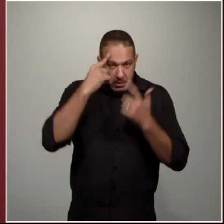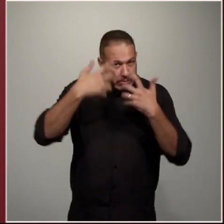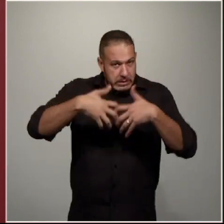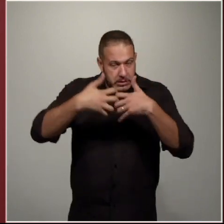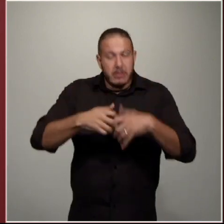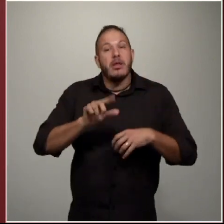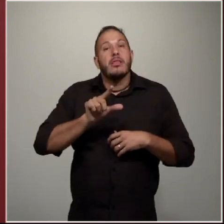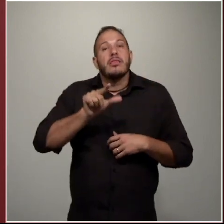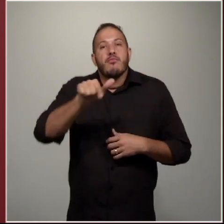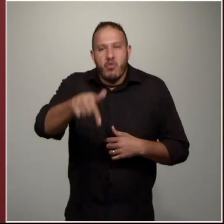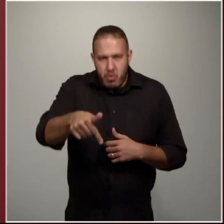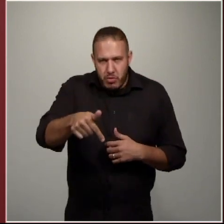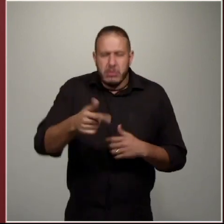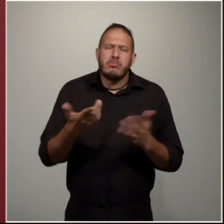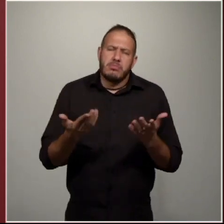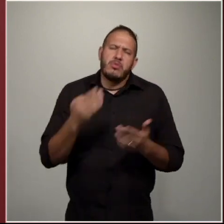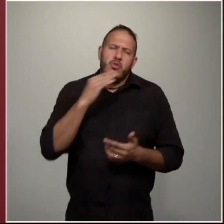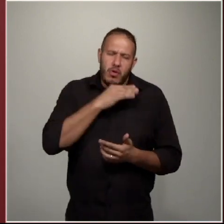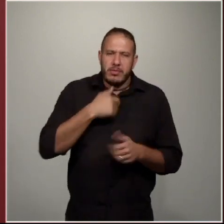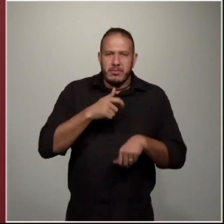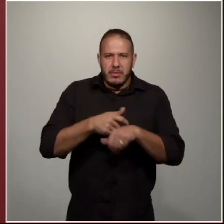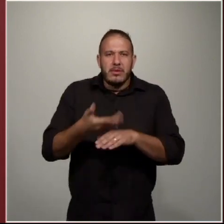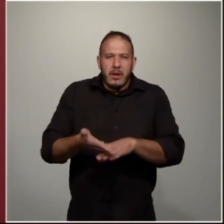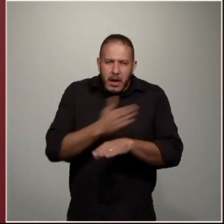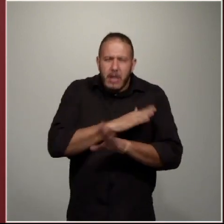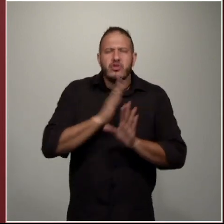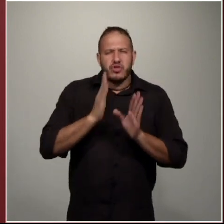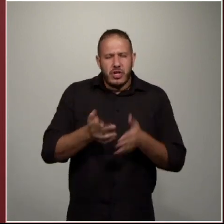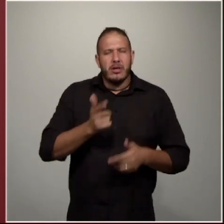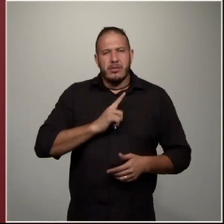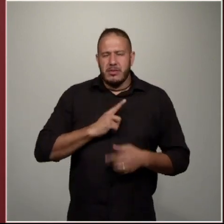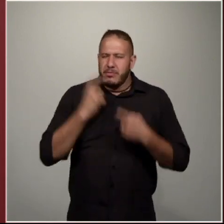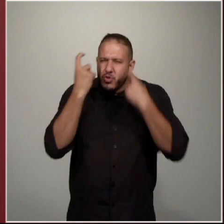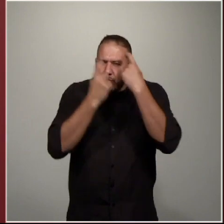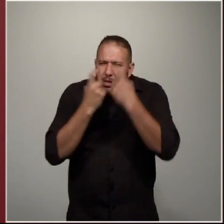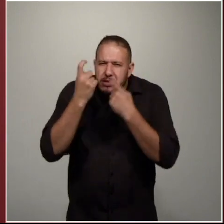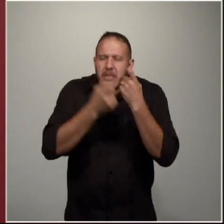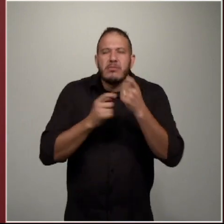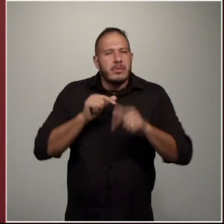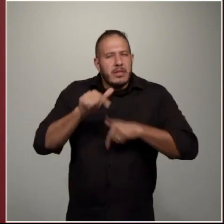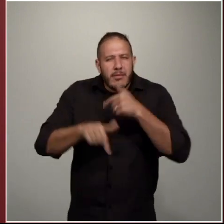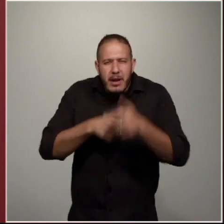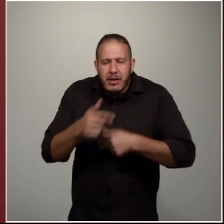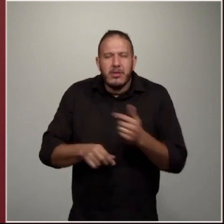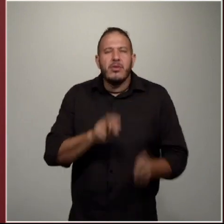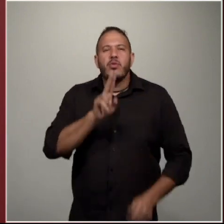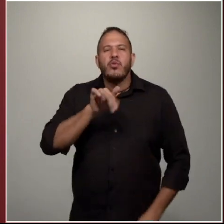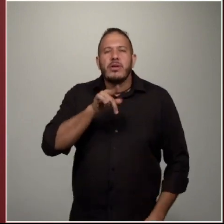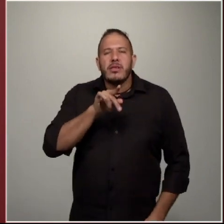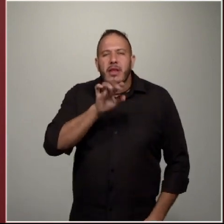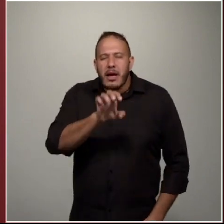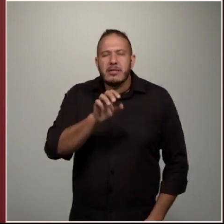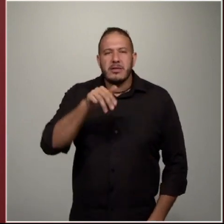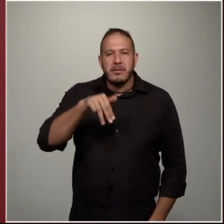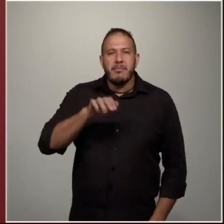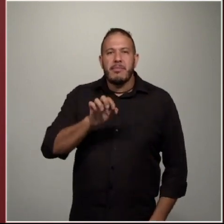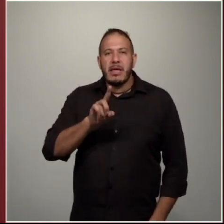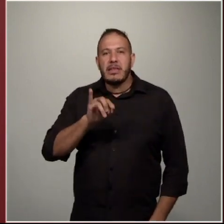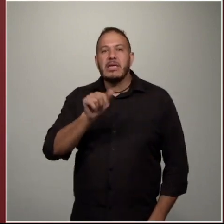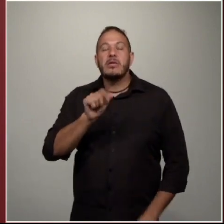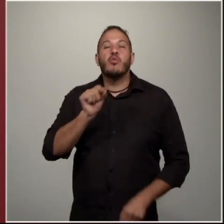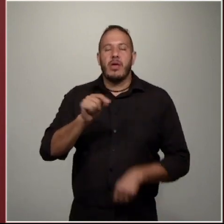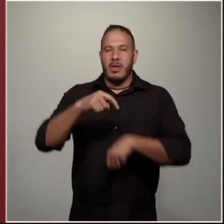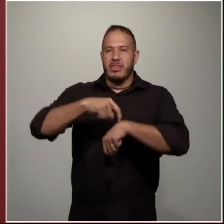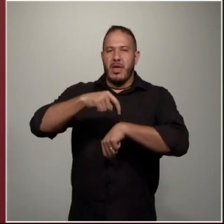claro que naquele momento eles também já estavam preocupados em trabalhar na unidade a medida de tempo mas provavelmente